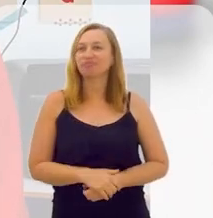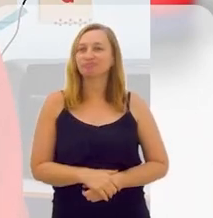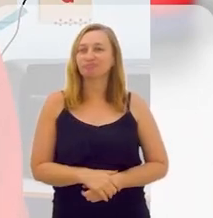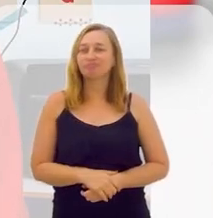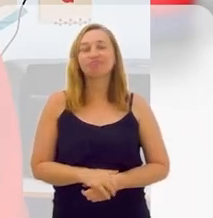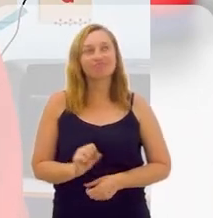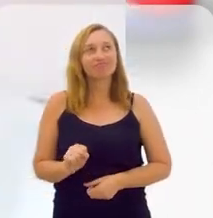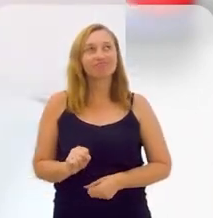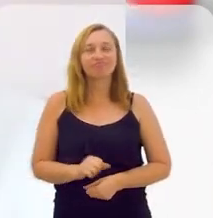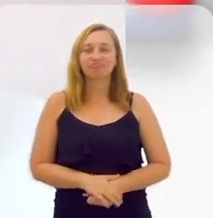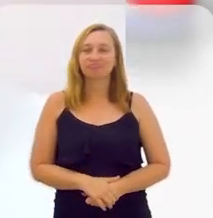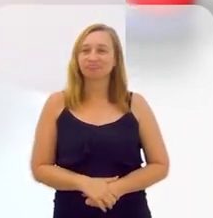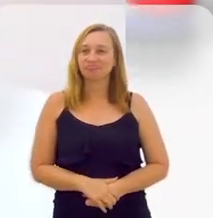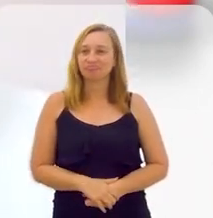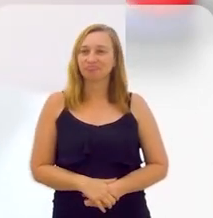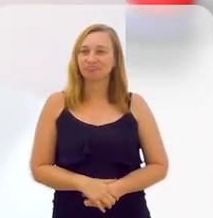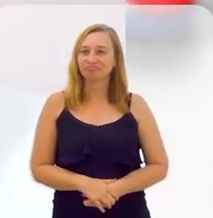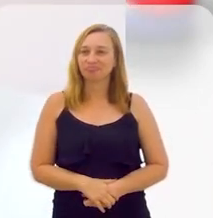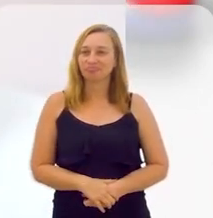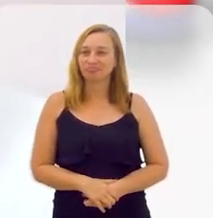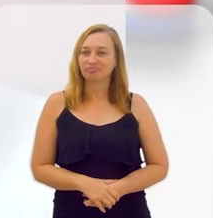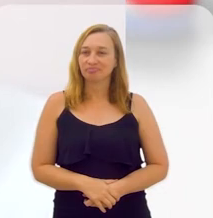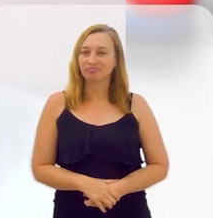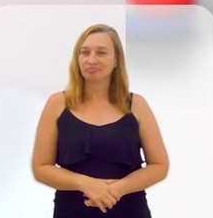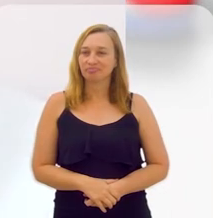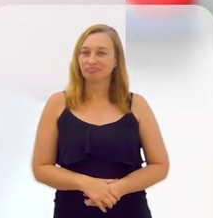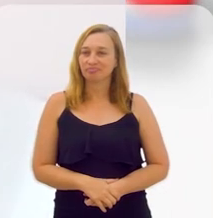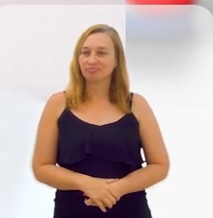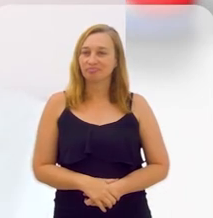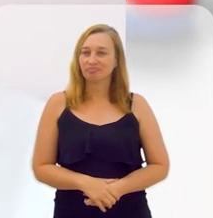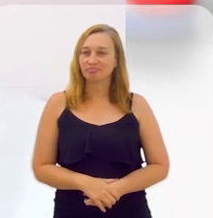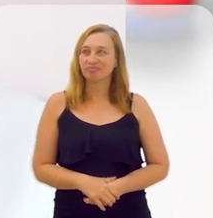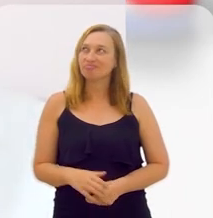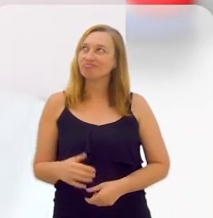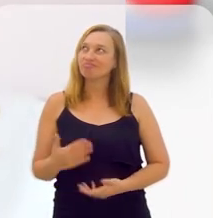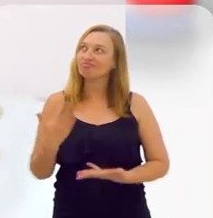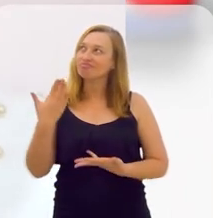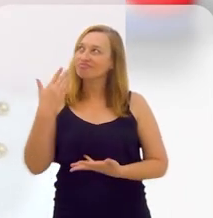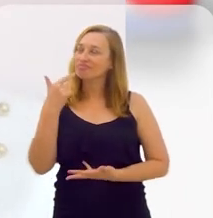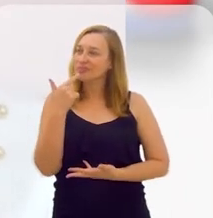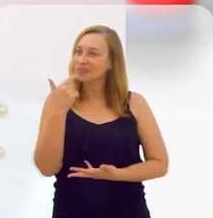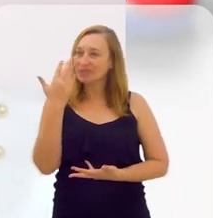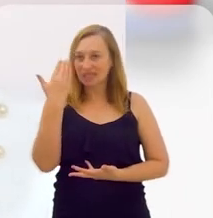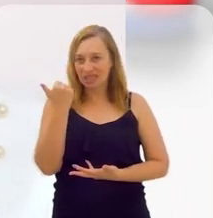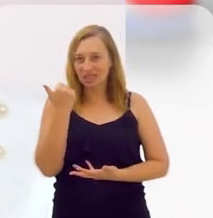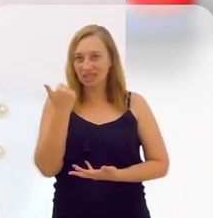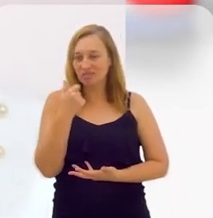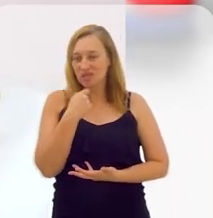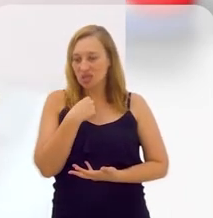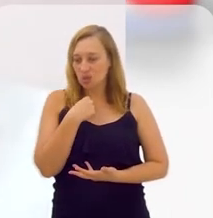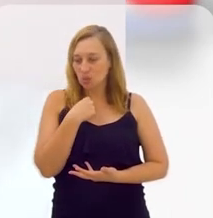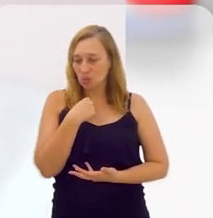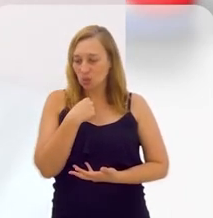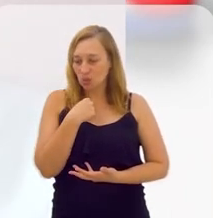gente? Sim, assim, que a gente, que eu saiba,